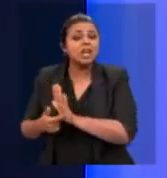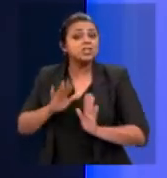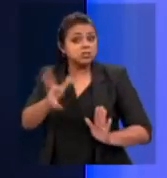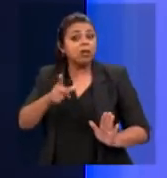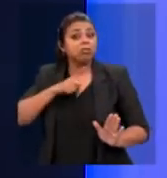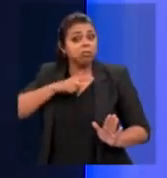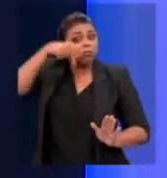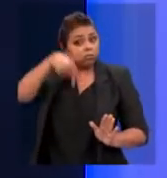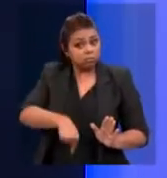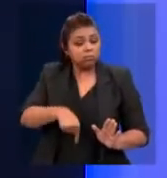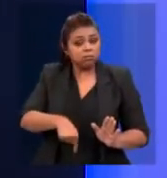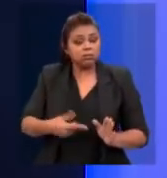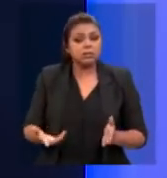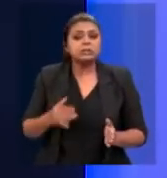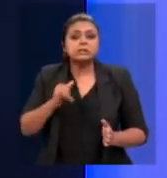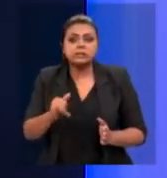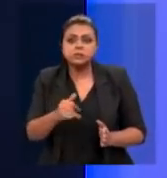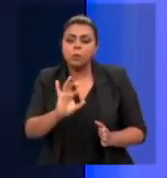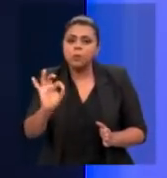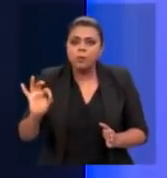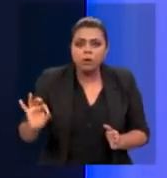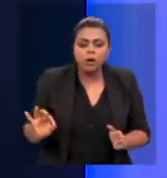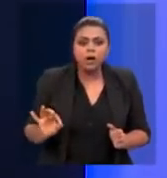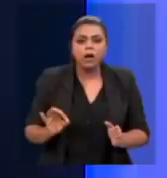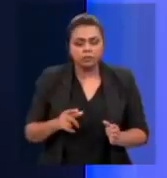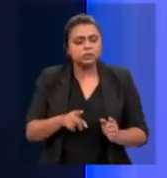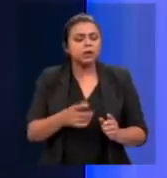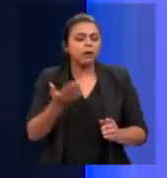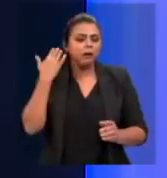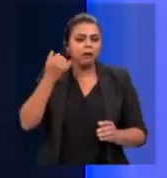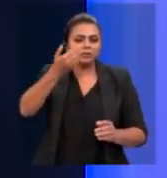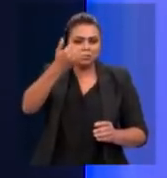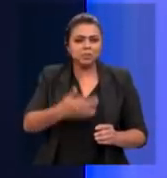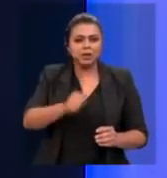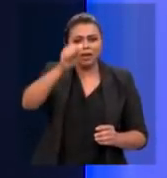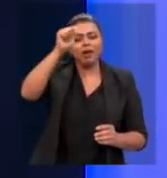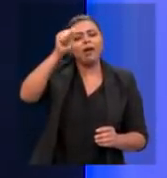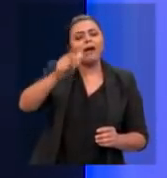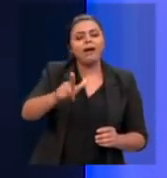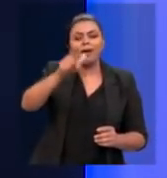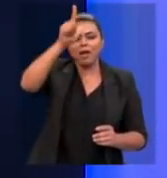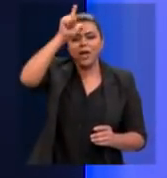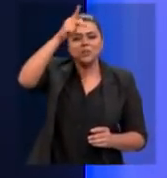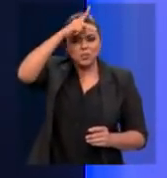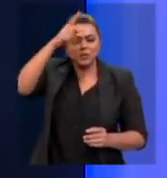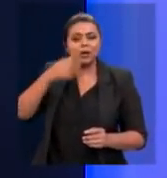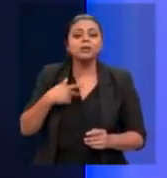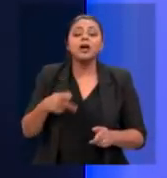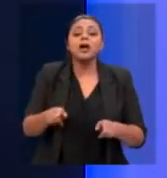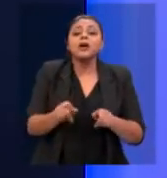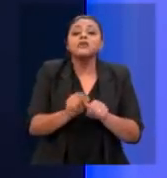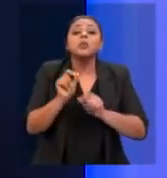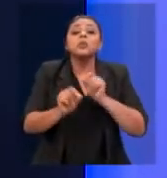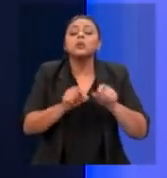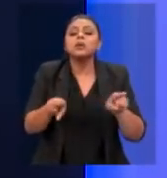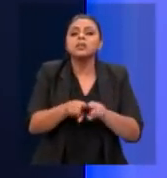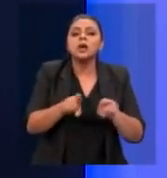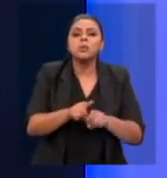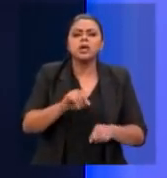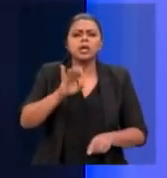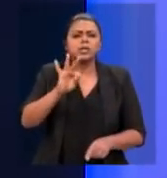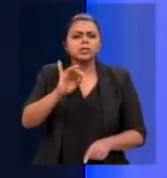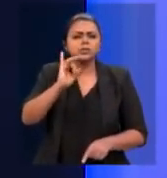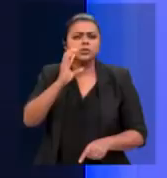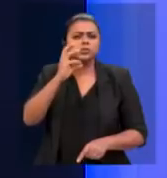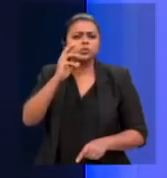nos estados e aí como eu falei anteriormente e citou os pomeranos eu sinto por exemplo a festa de cumbe lá